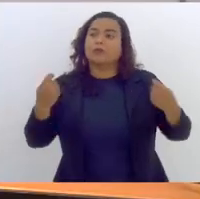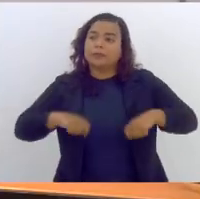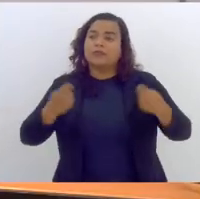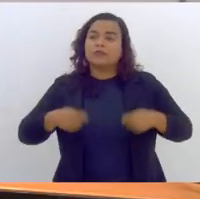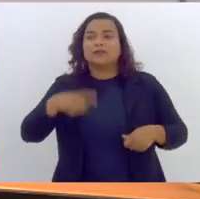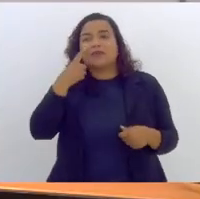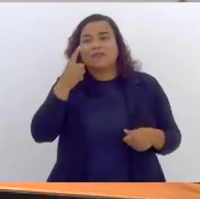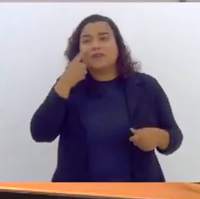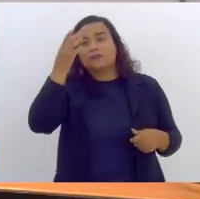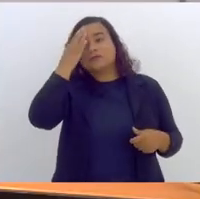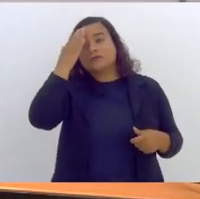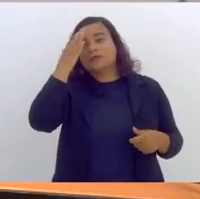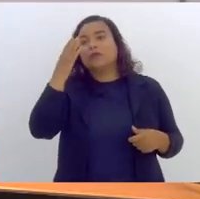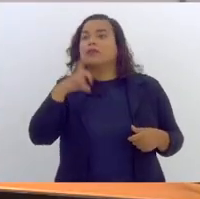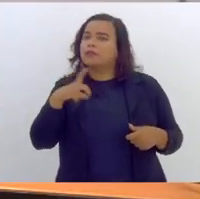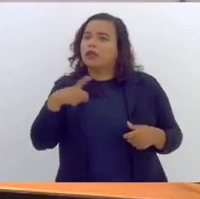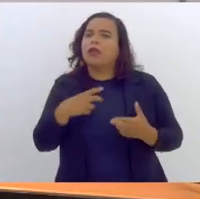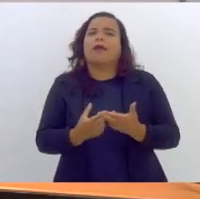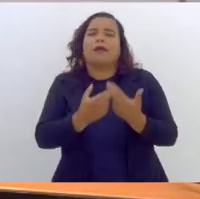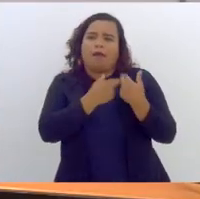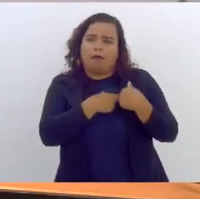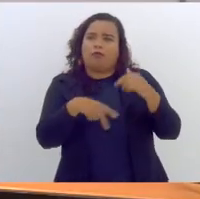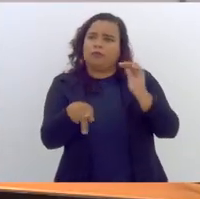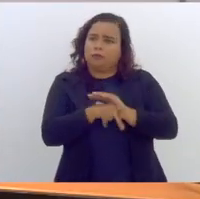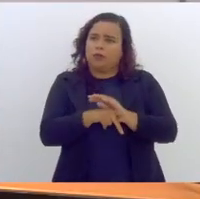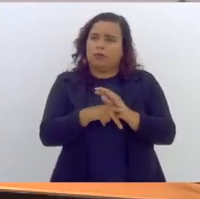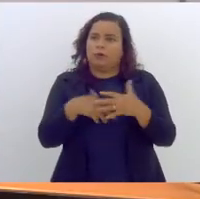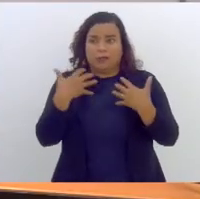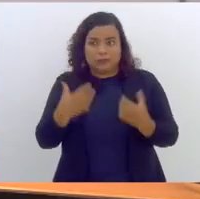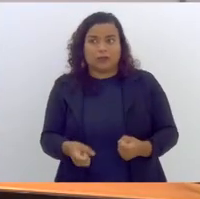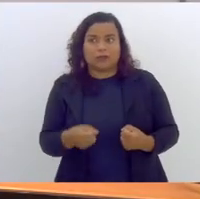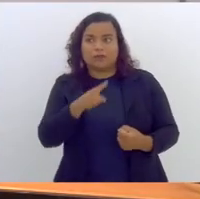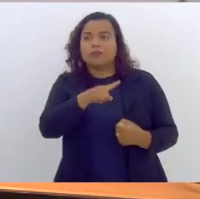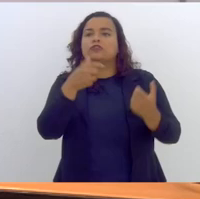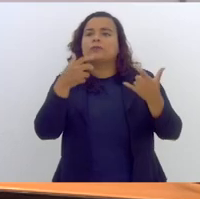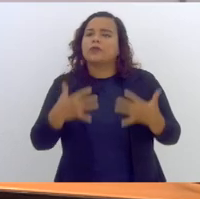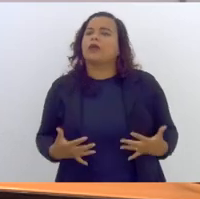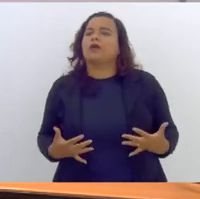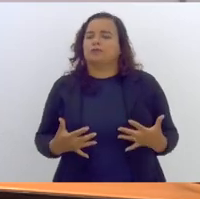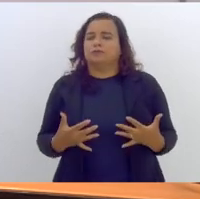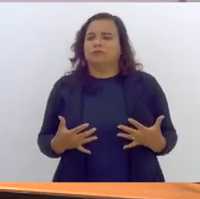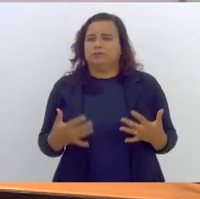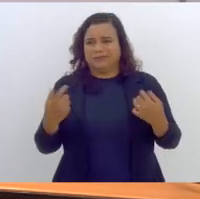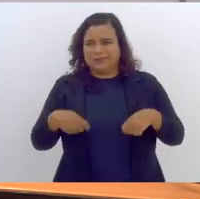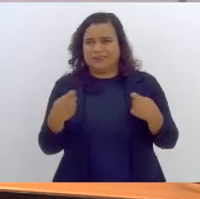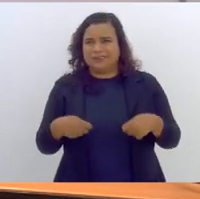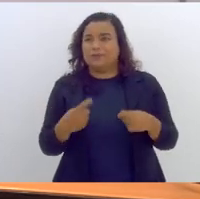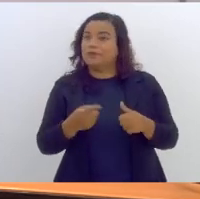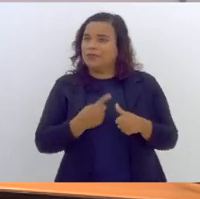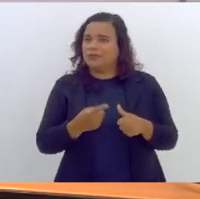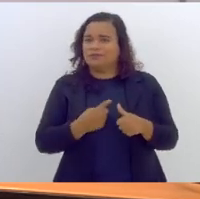que haja cargos abertos você justificar não é isso a primeira coisa outro